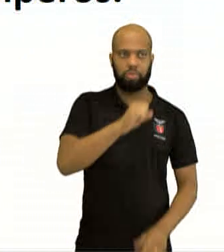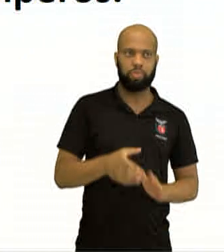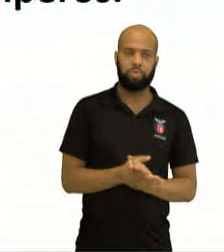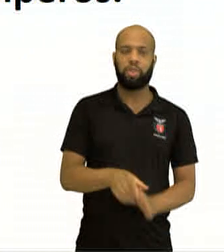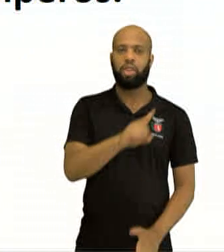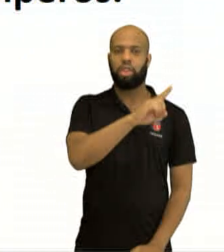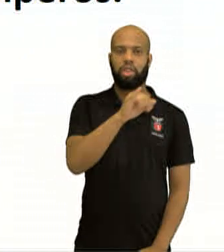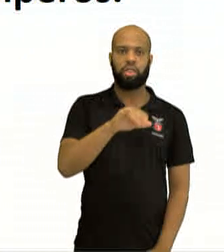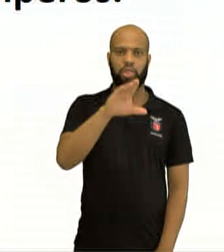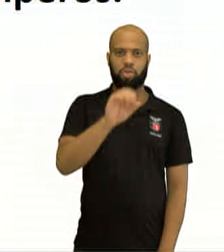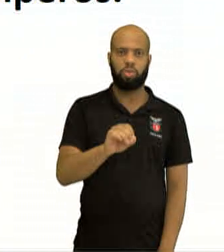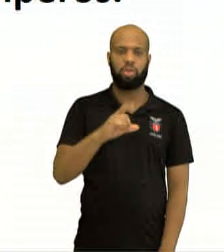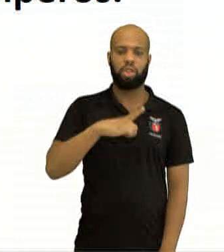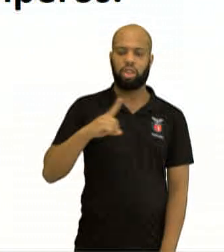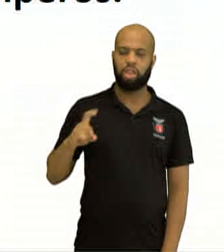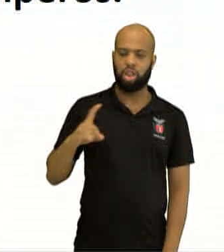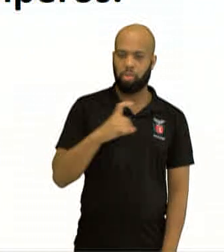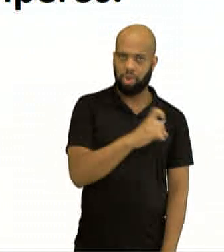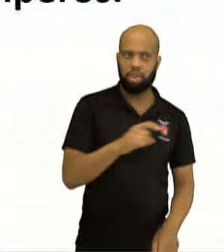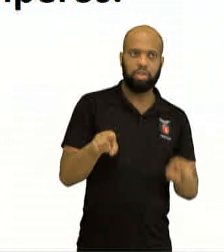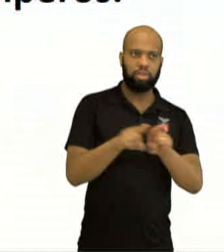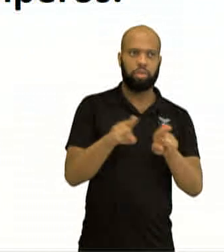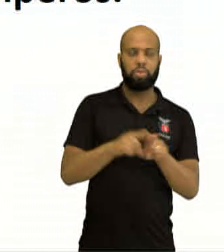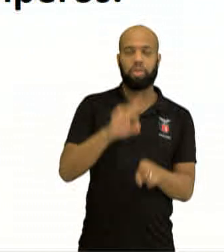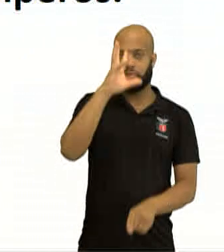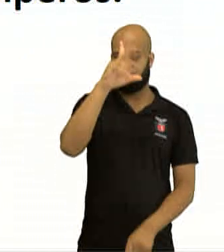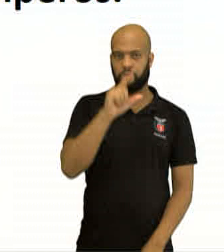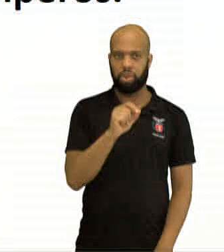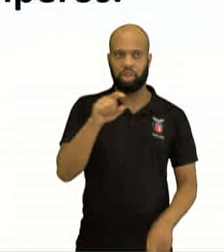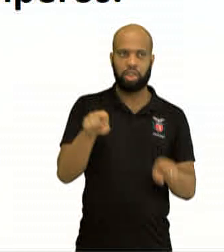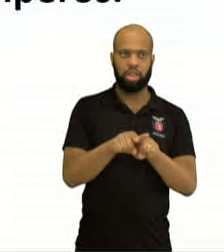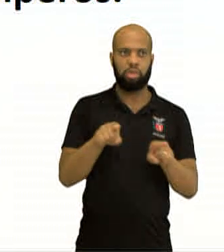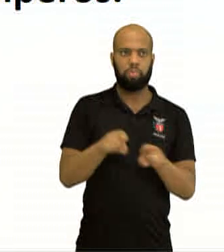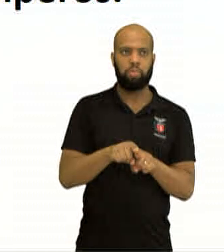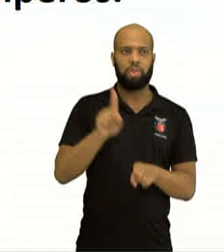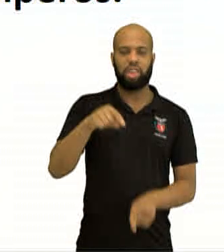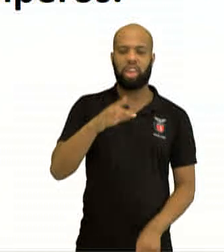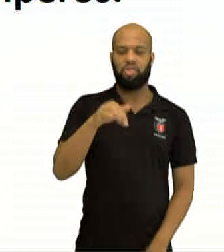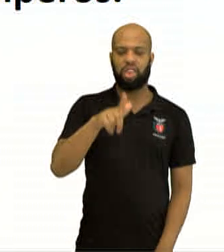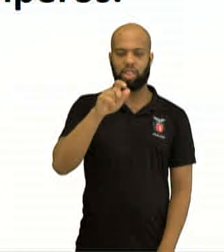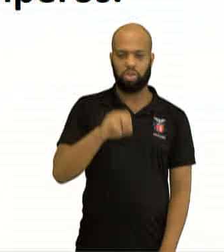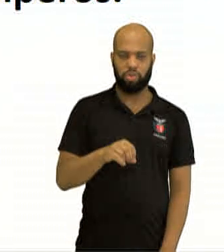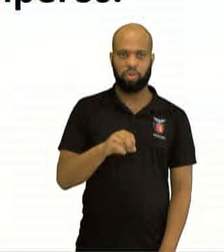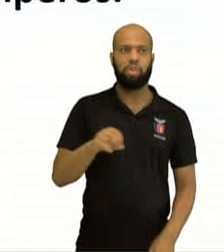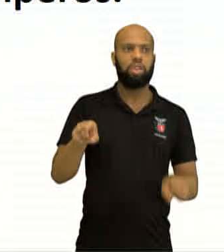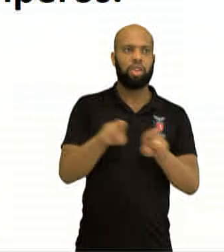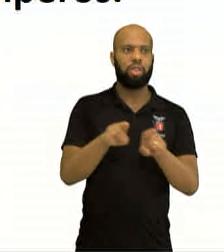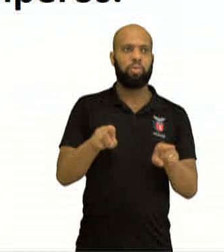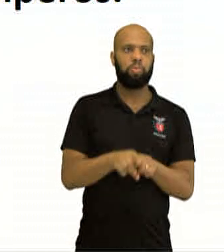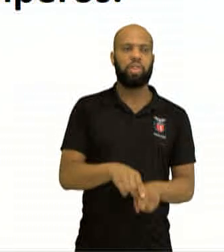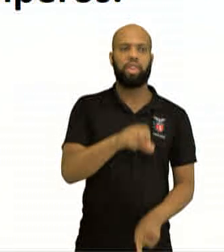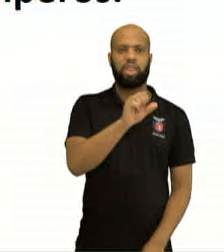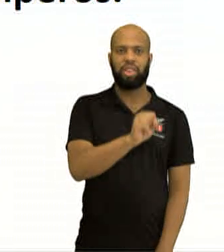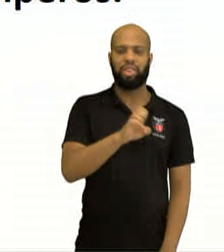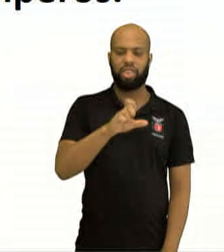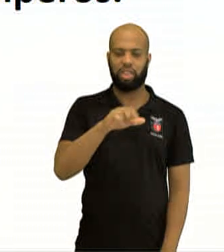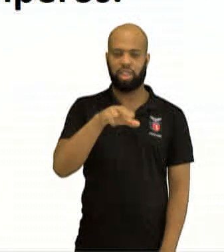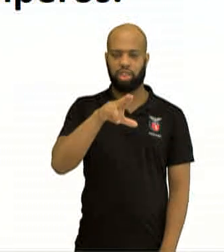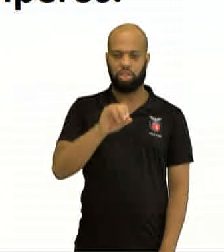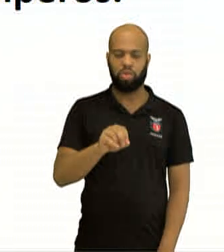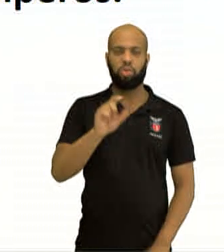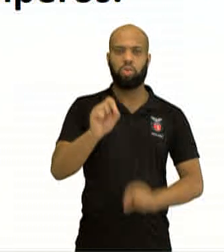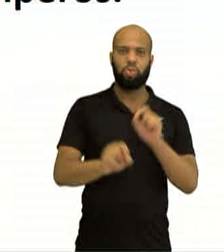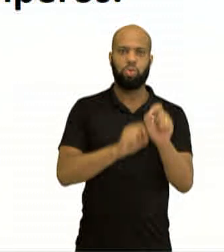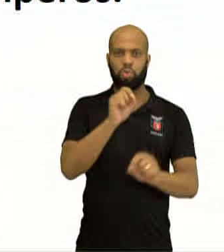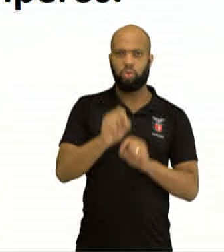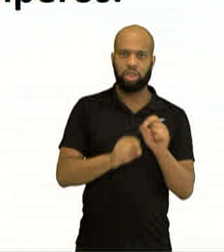ostra, no camarão, no frango, peixe e fígado, só coisa boa aqui, né, gente? O selênio na castanha do Pará, na farinha de trigo,